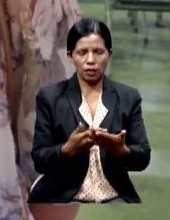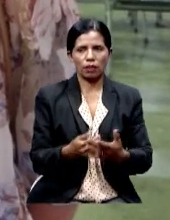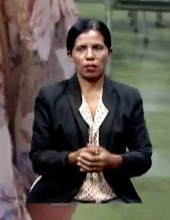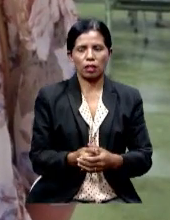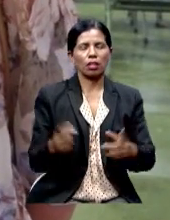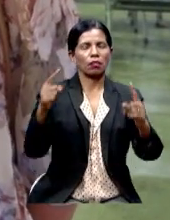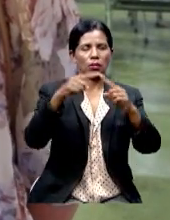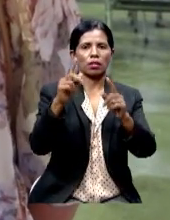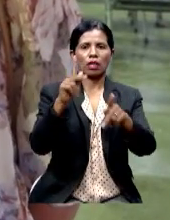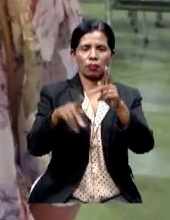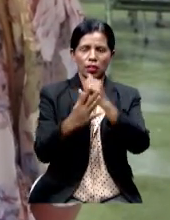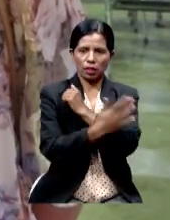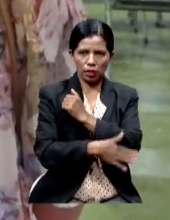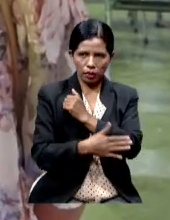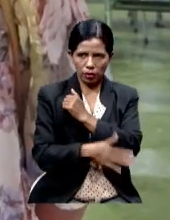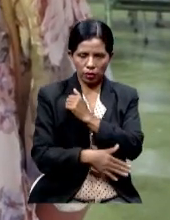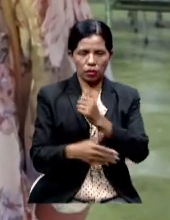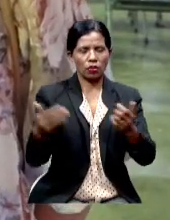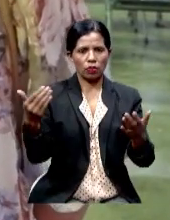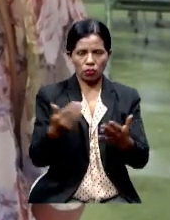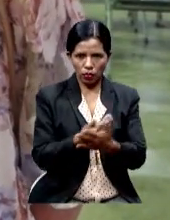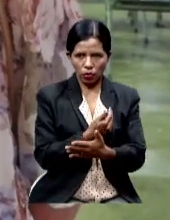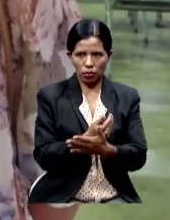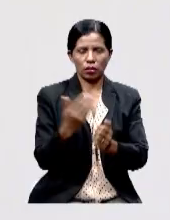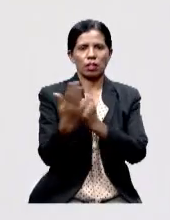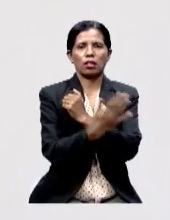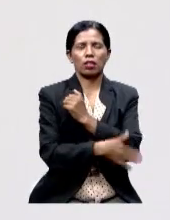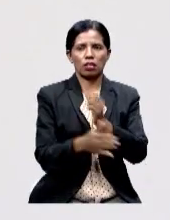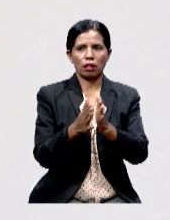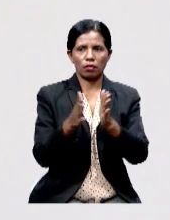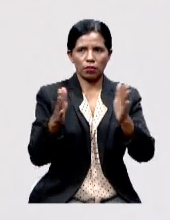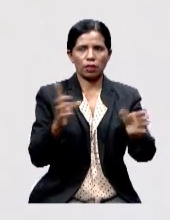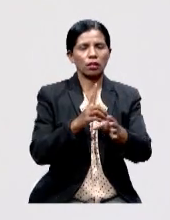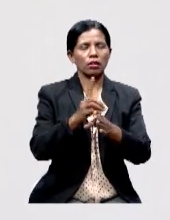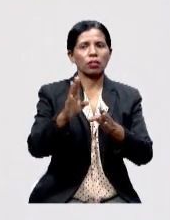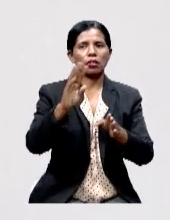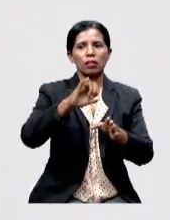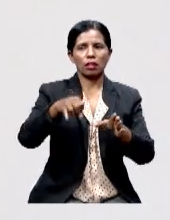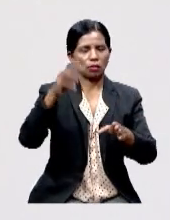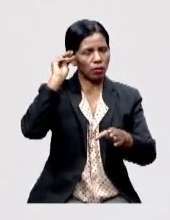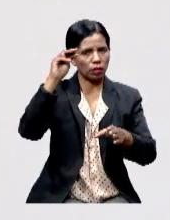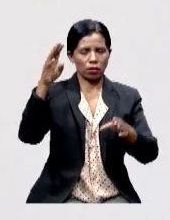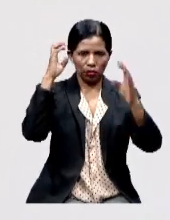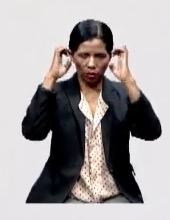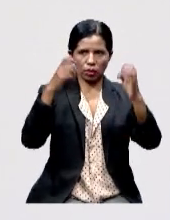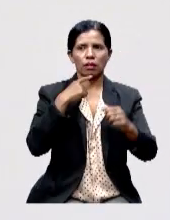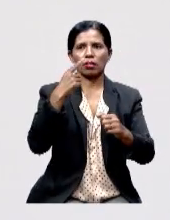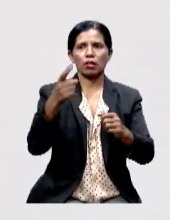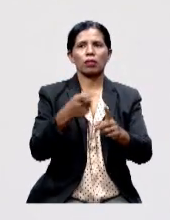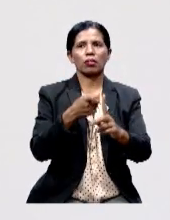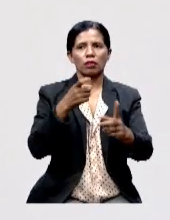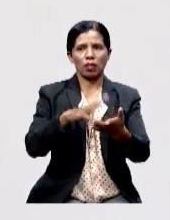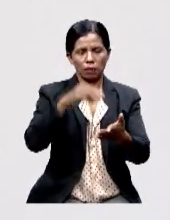to emene nação Fong, Nação, Bot. Diretor-Geral Ministério da Educação, HTT, lihusi curso